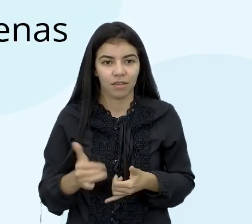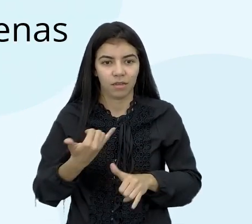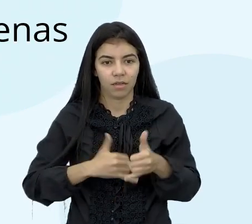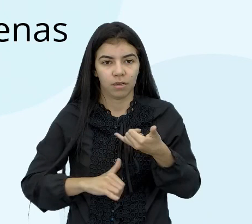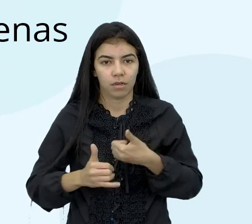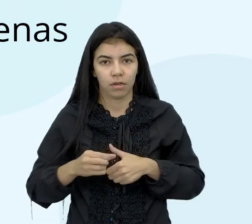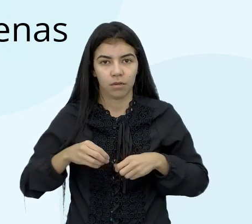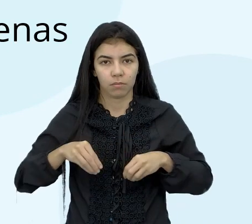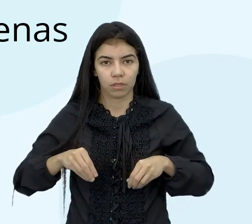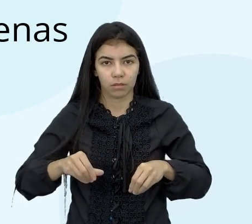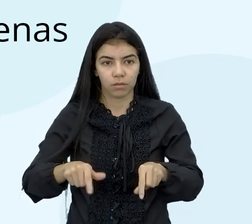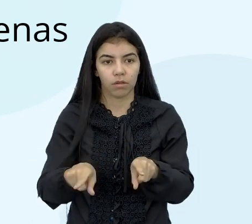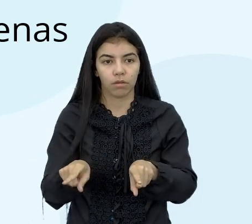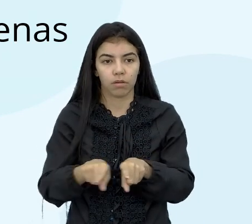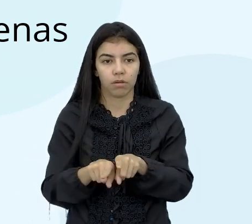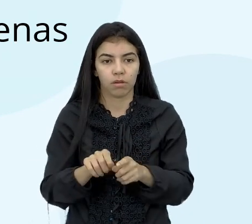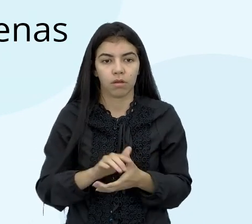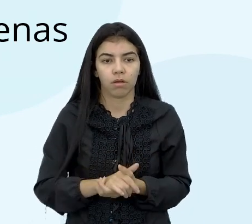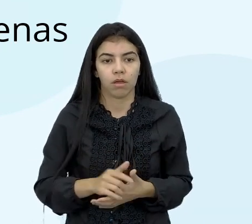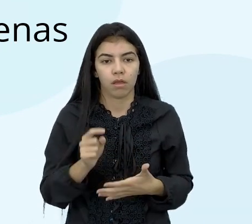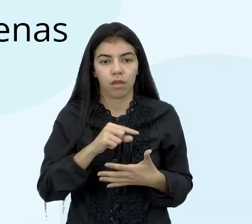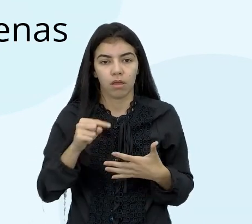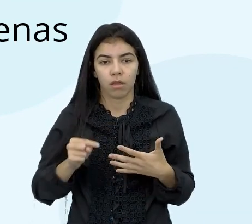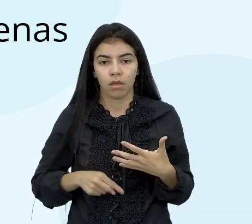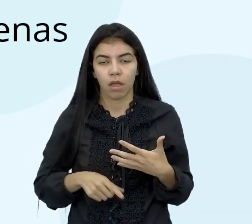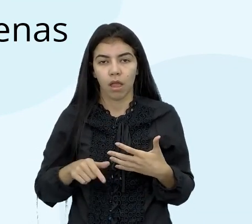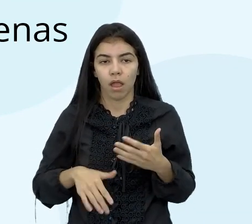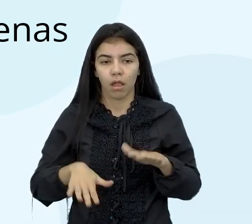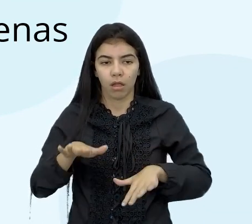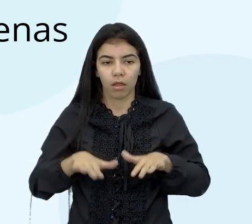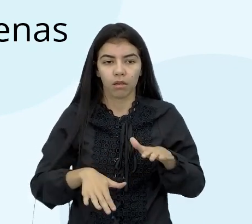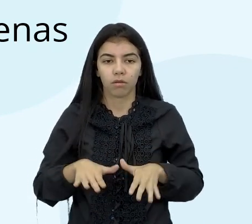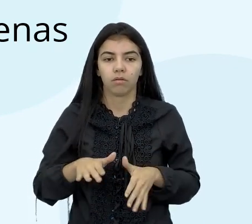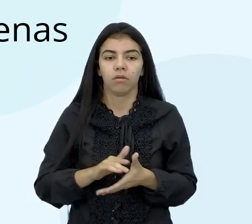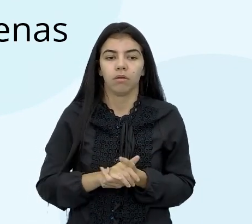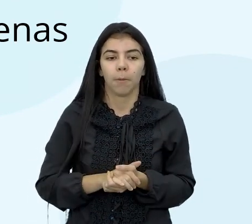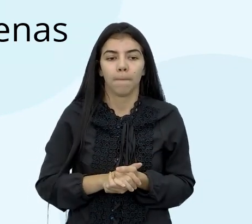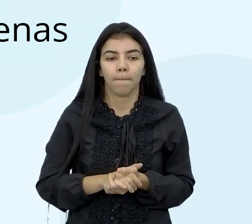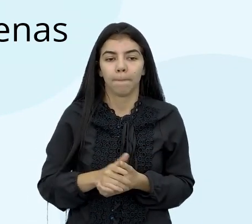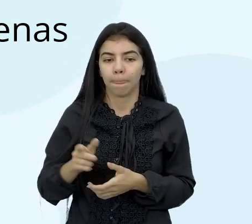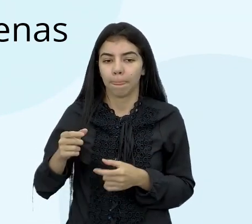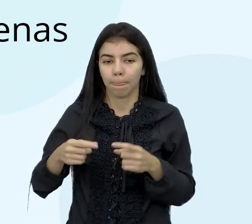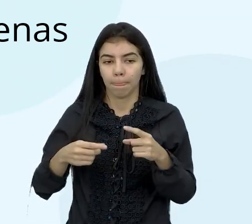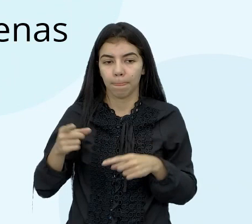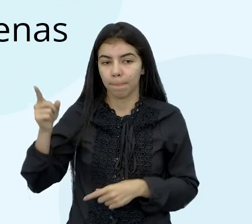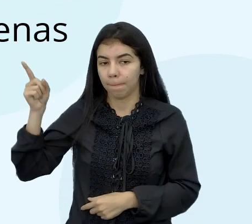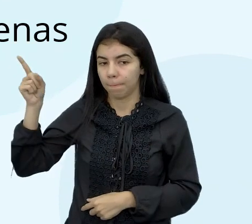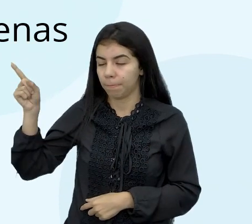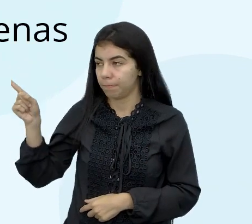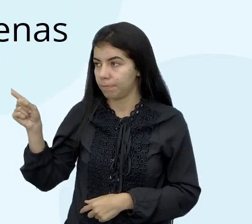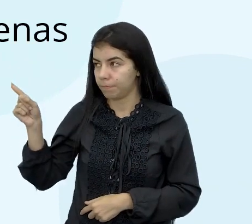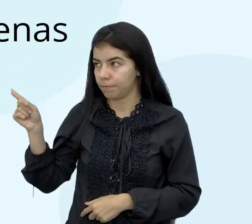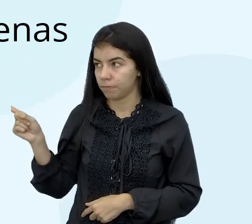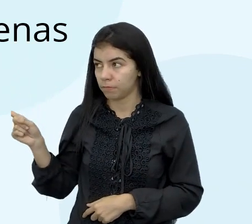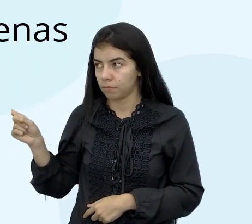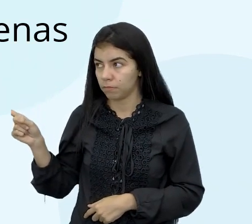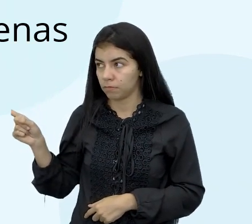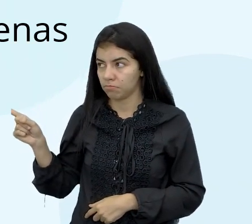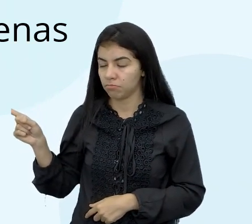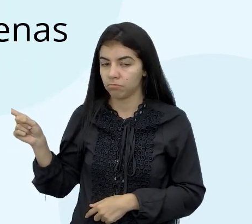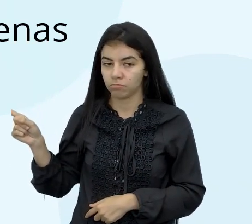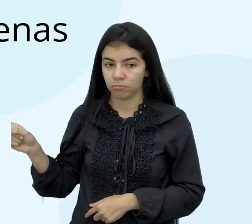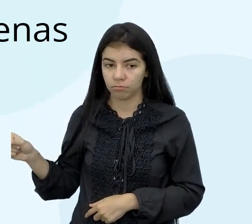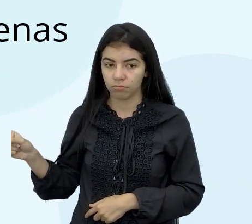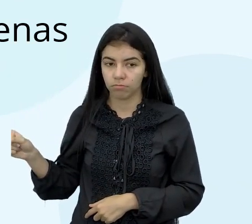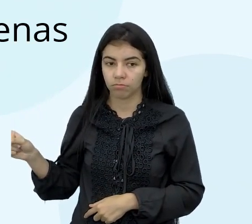a gente tem aí os fatores de equilíbrio químico, transportes de solutos, nutrição, fertilidade, ciclagem desses